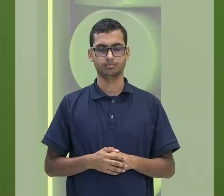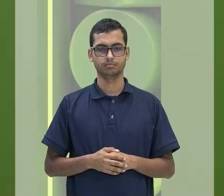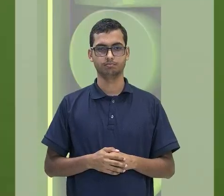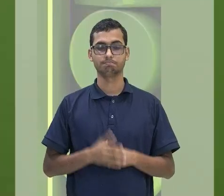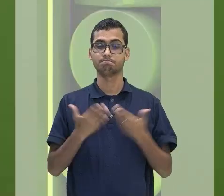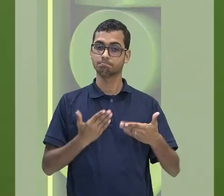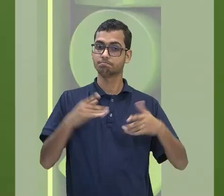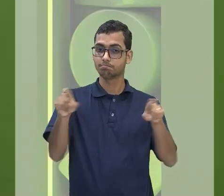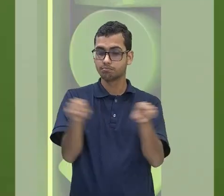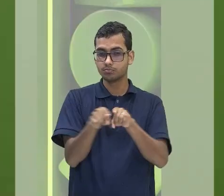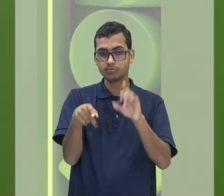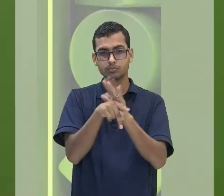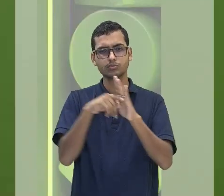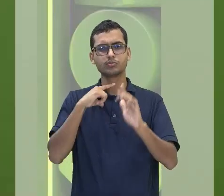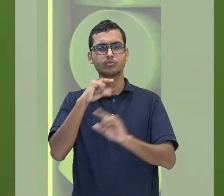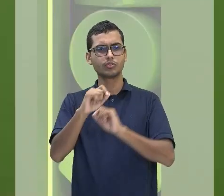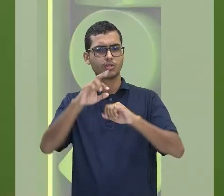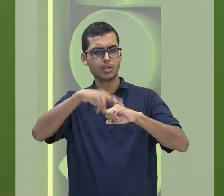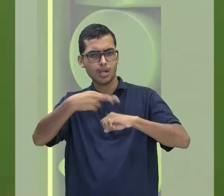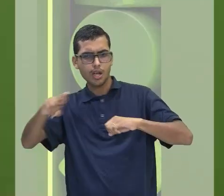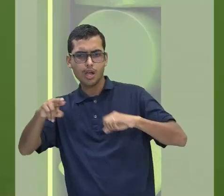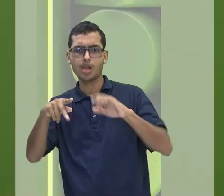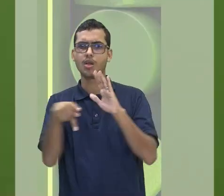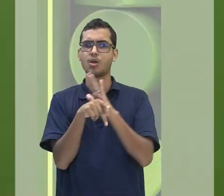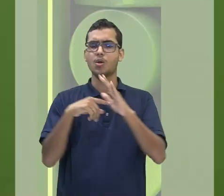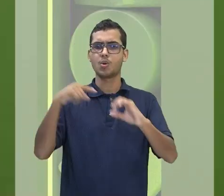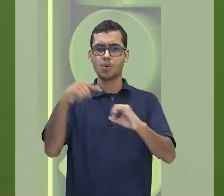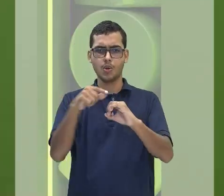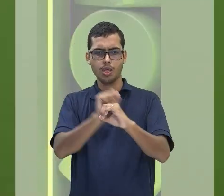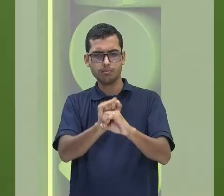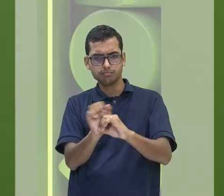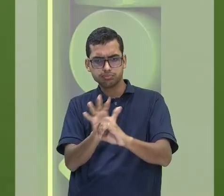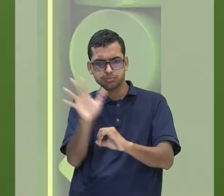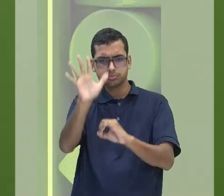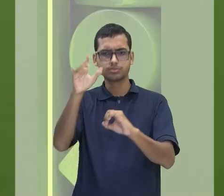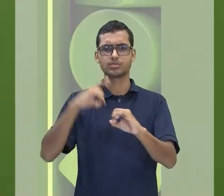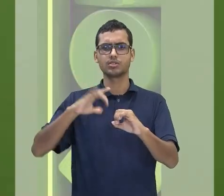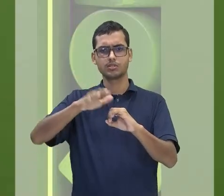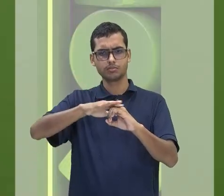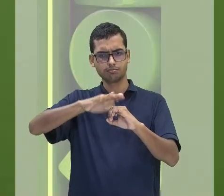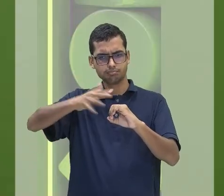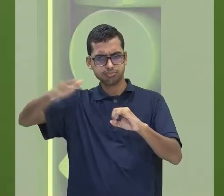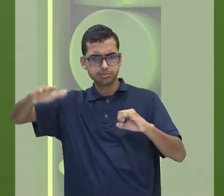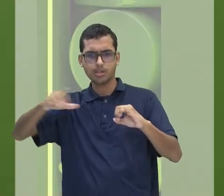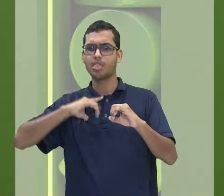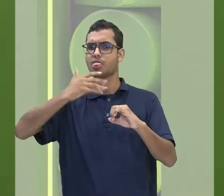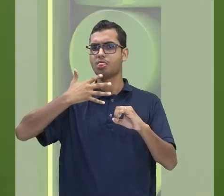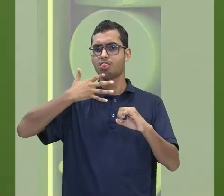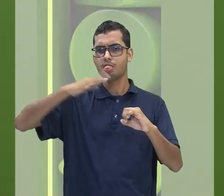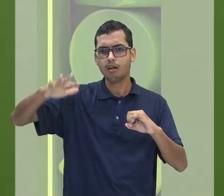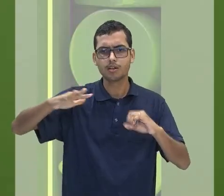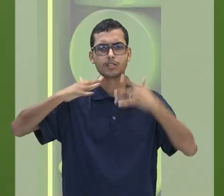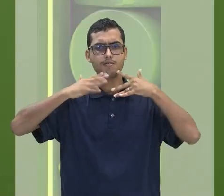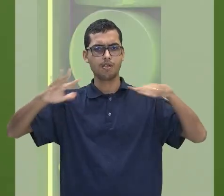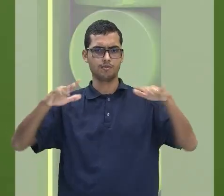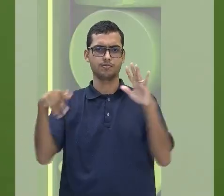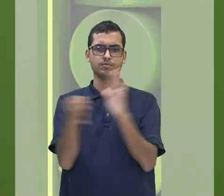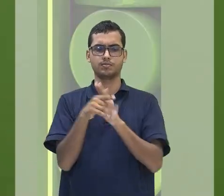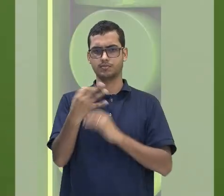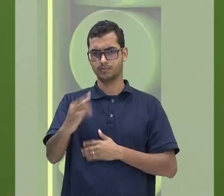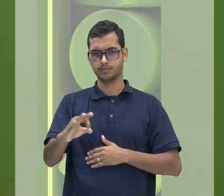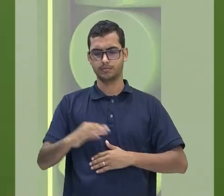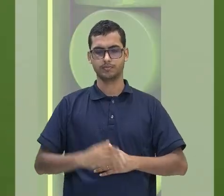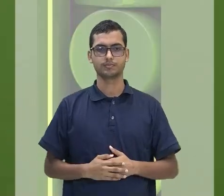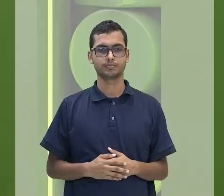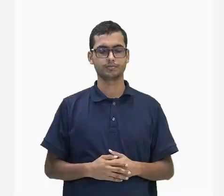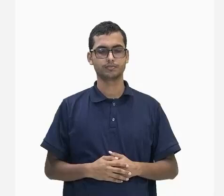que a radioatividade está relacionada à instabilidade de núcleos de elementos químicos que encontramos na natureza.